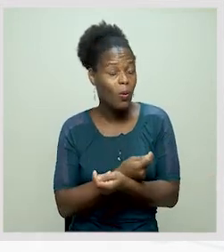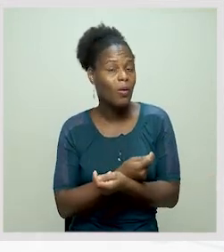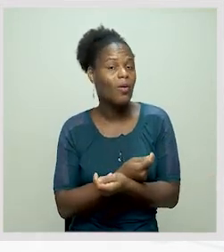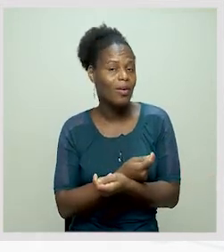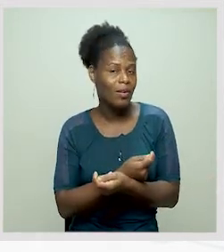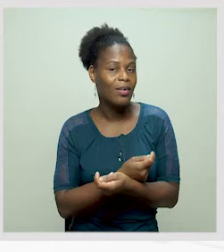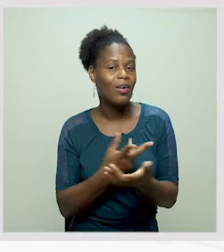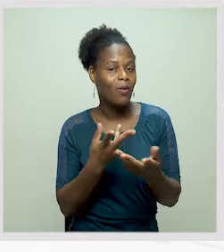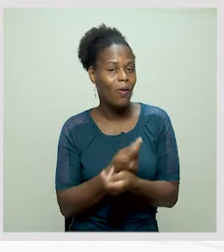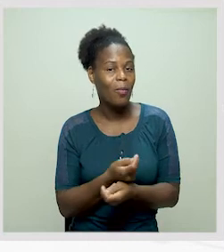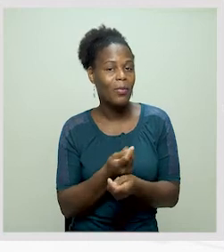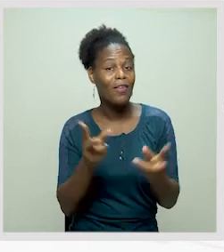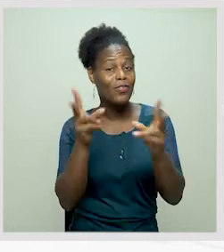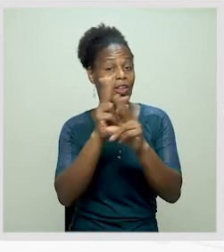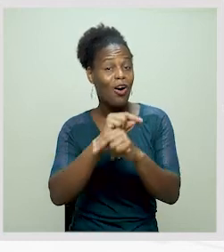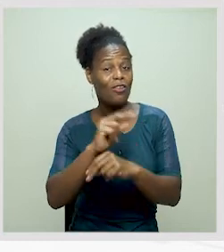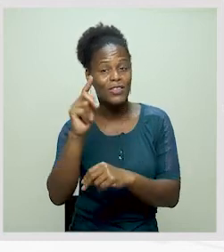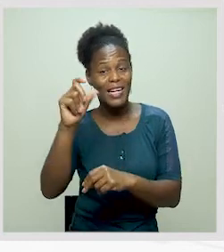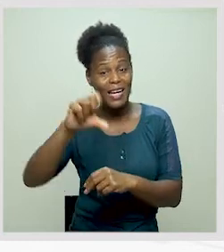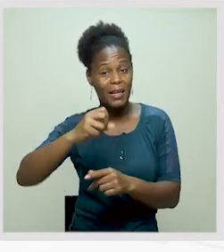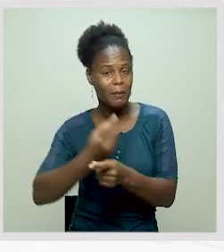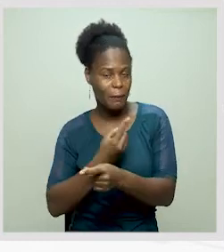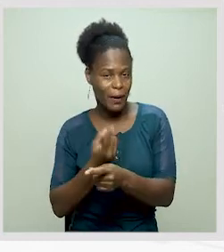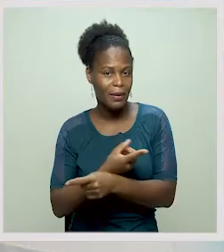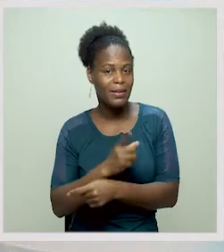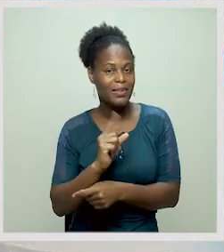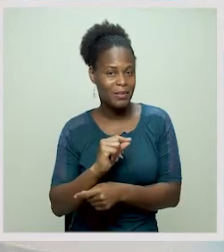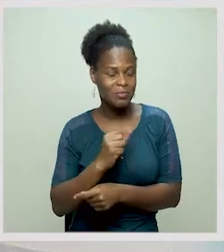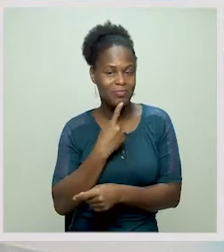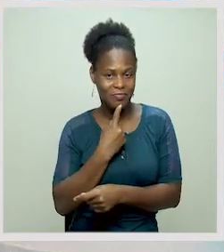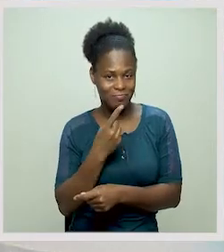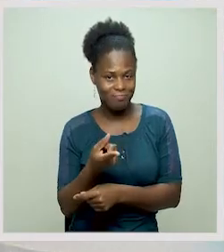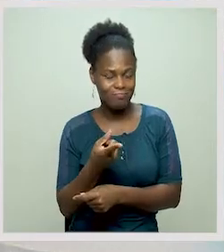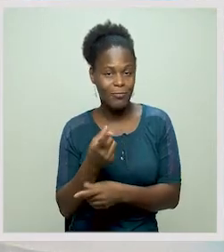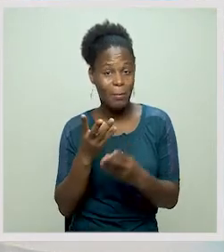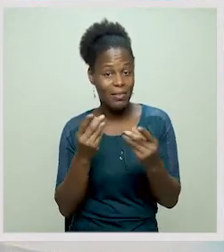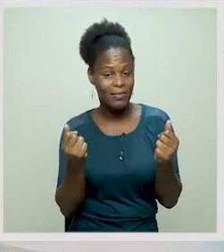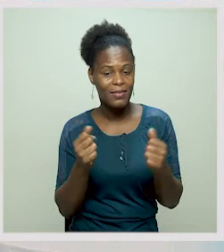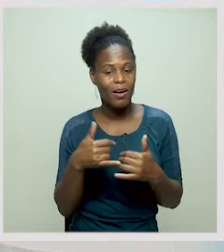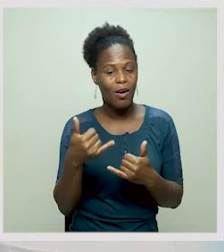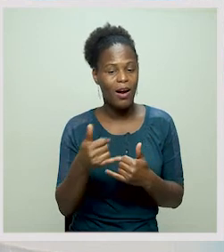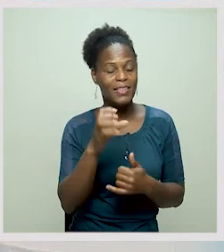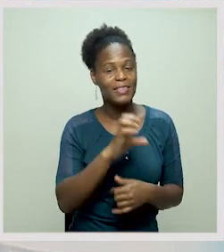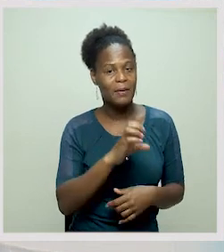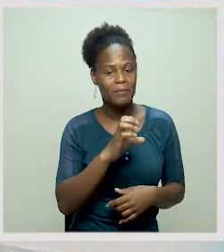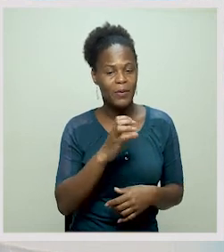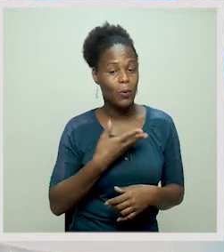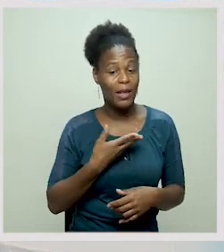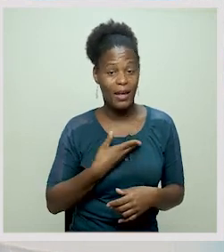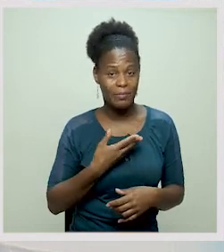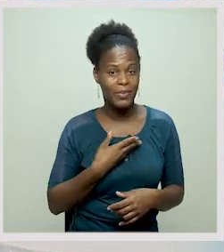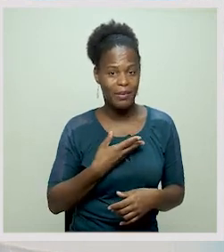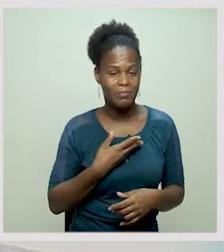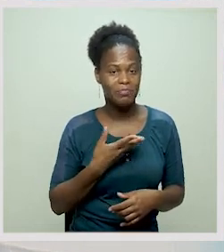Adquiriu novos equipamentos. Investimento material. Vamos lá, alternativa C.